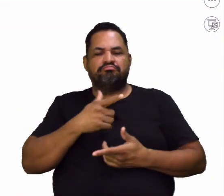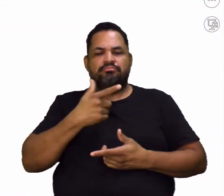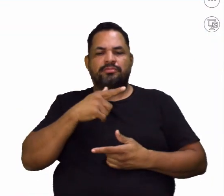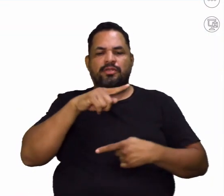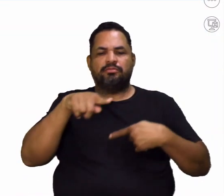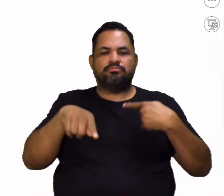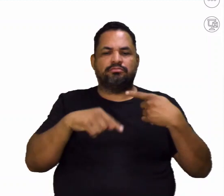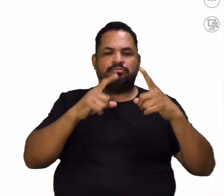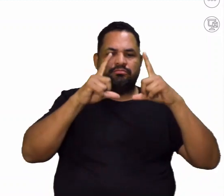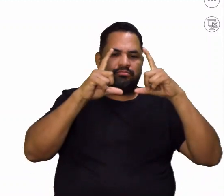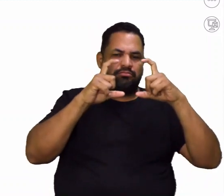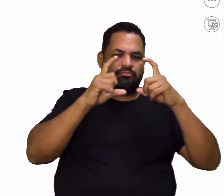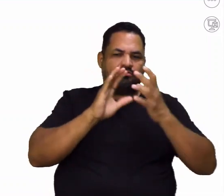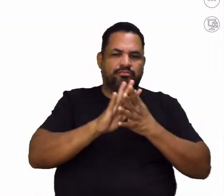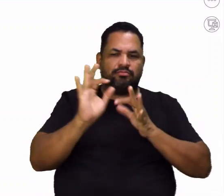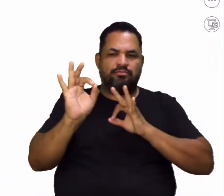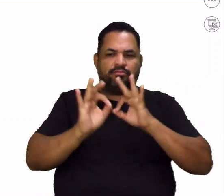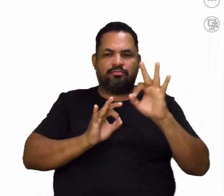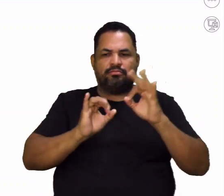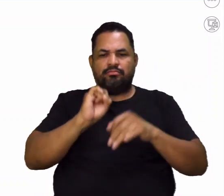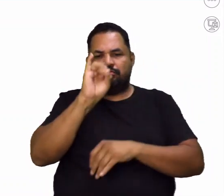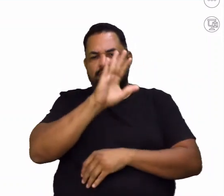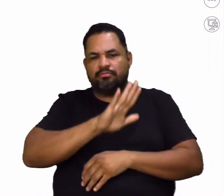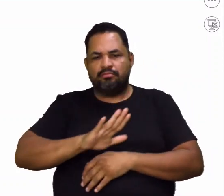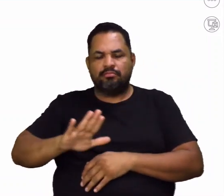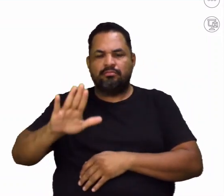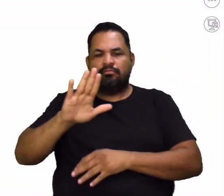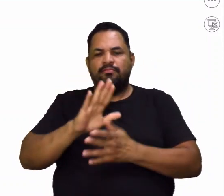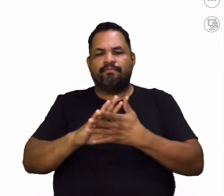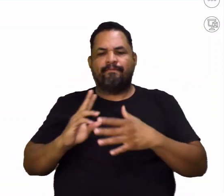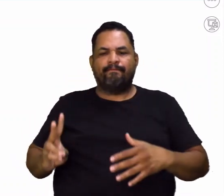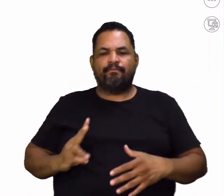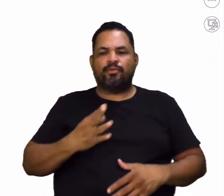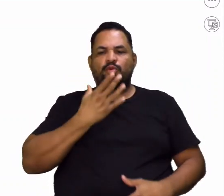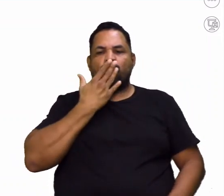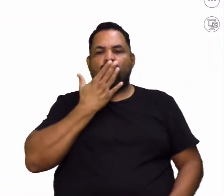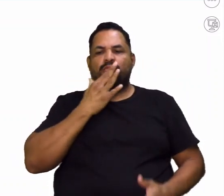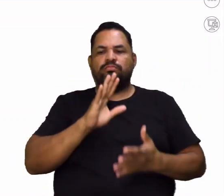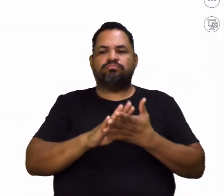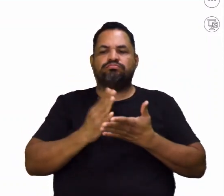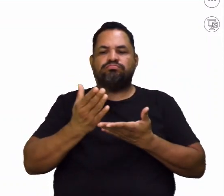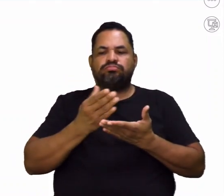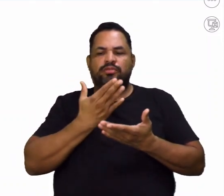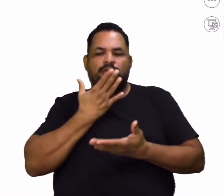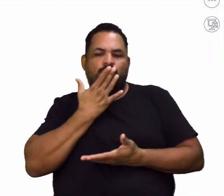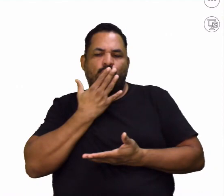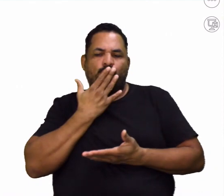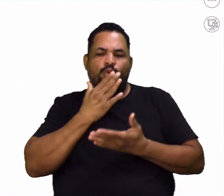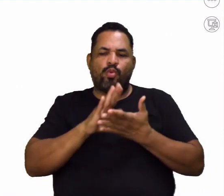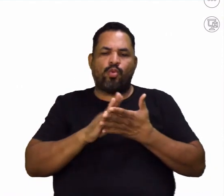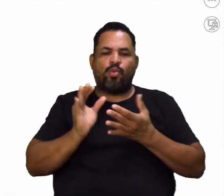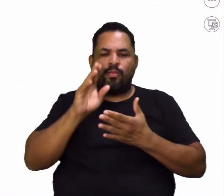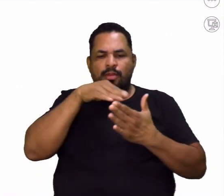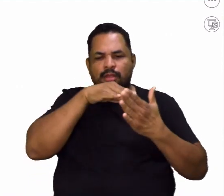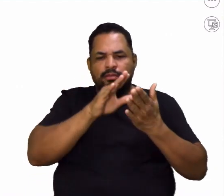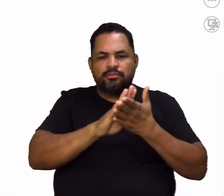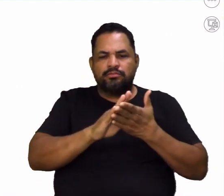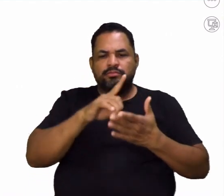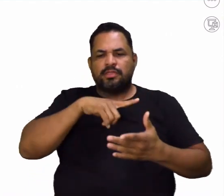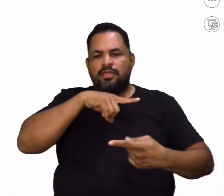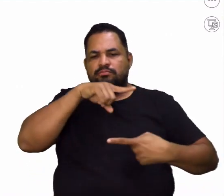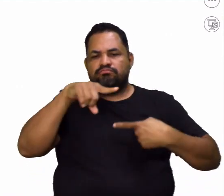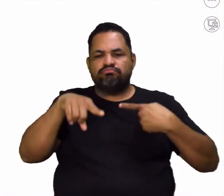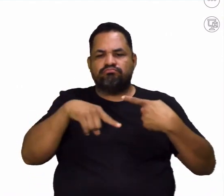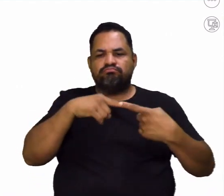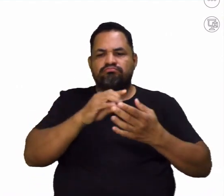fotográfica das formas das imagens valorizando a coisa efeitos tonais pretende